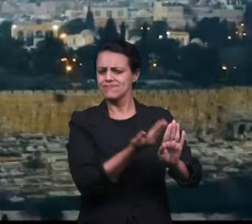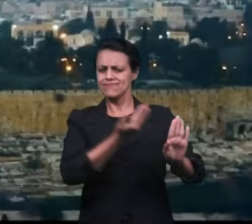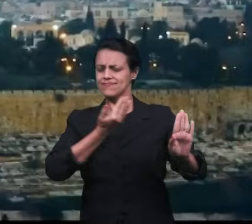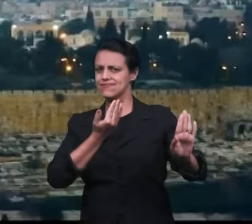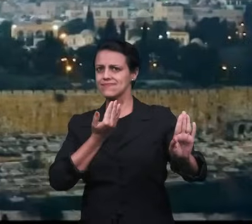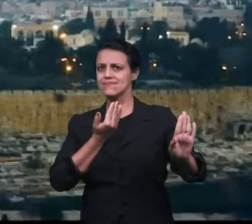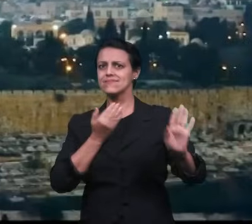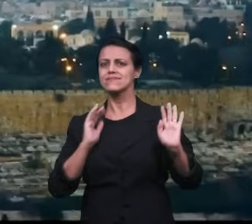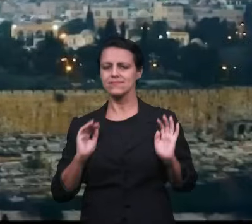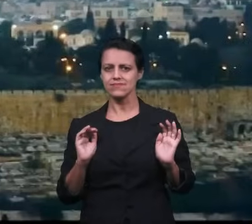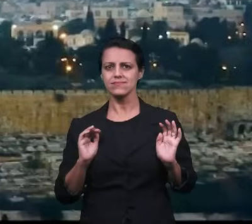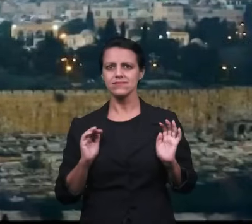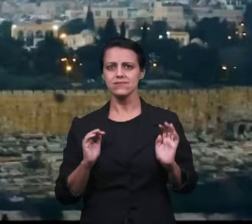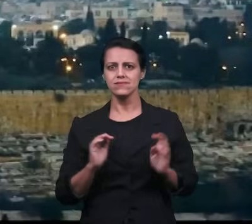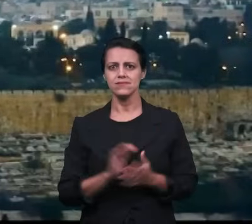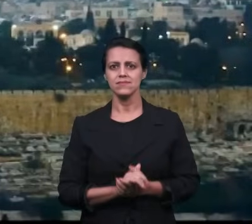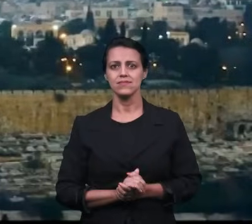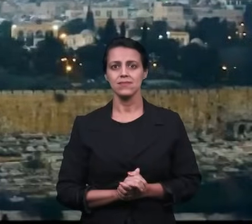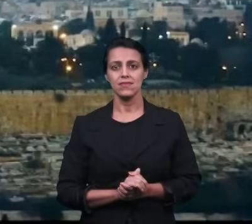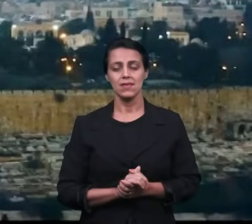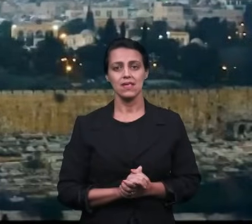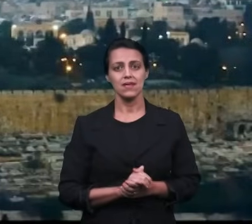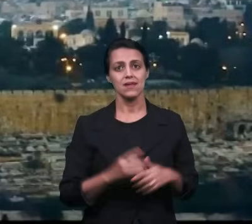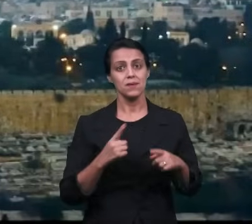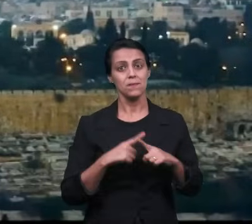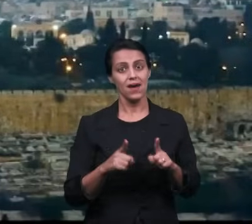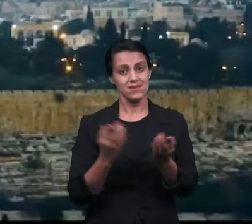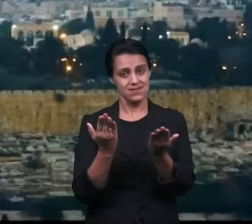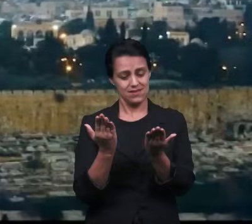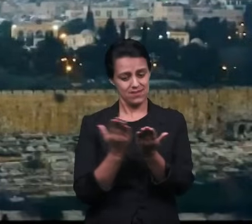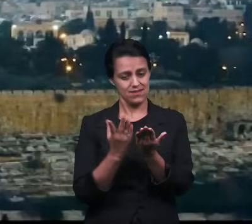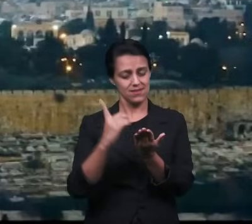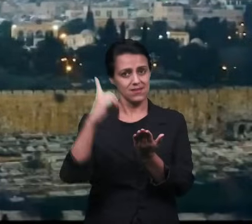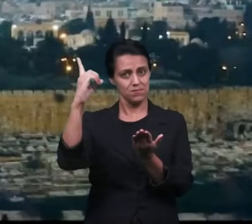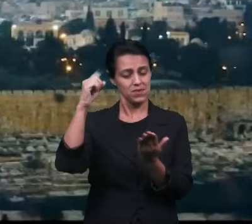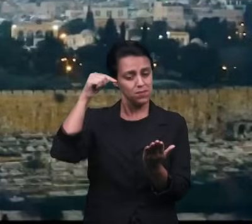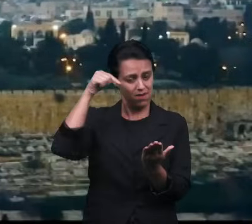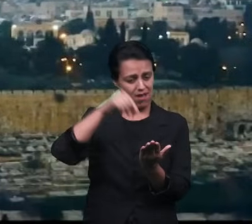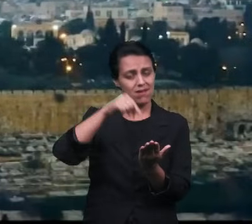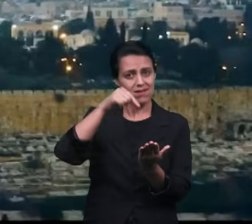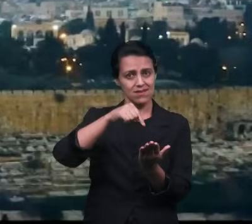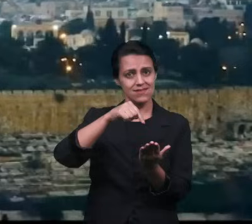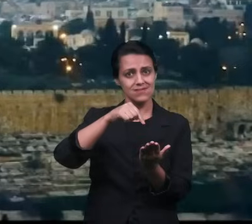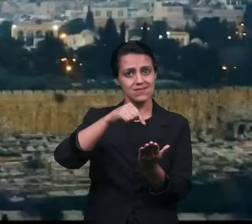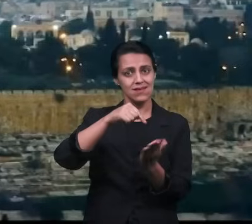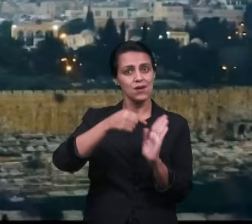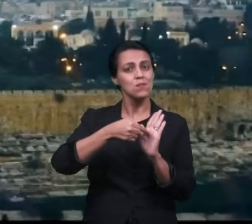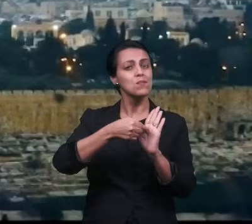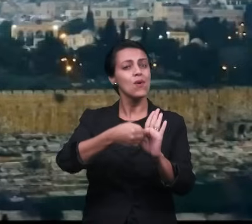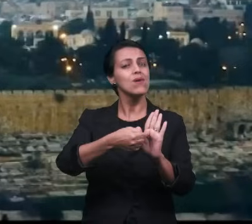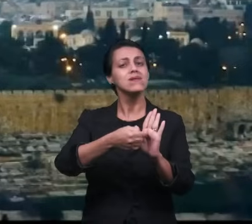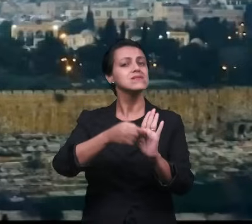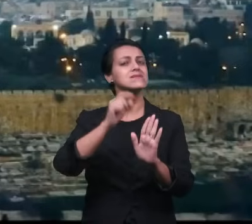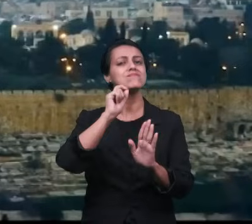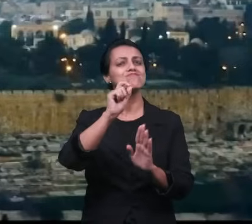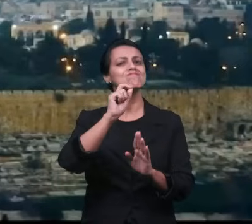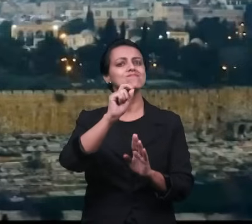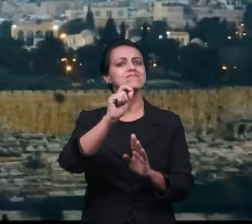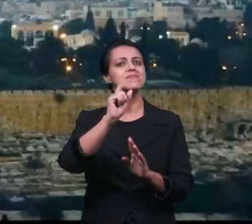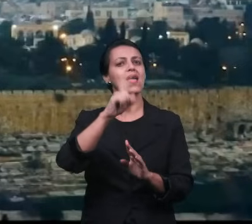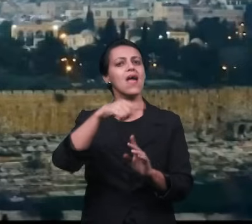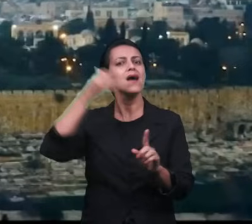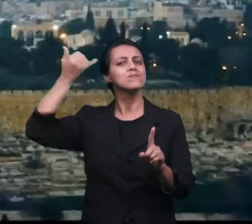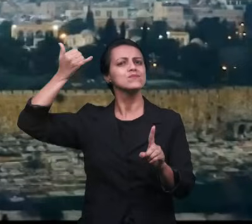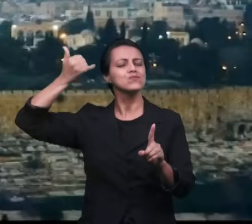estão lá, está tudo certo. Mas olha, a Bíblia, a palavra de Deus, ela aponta